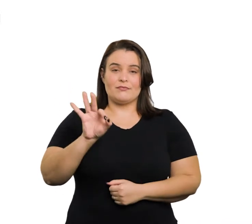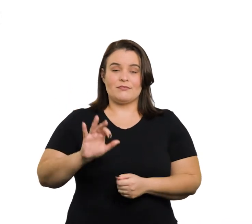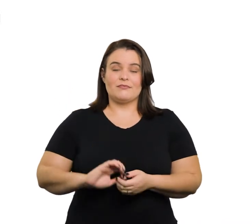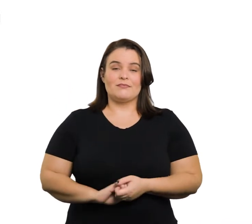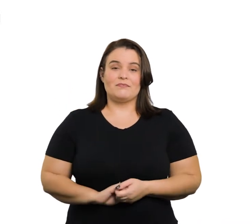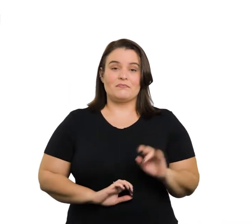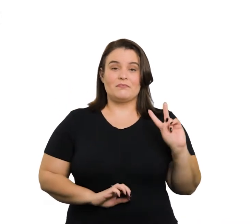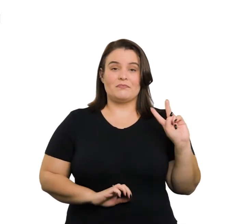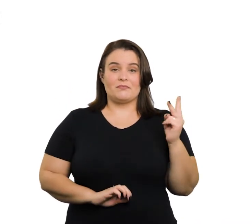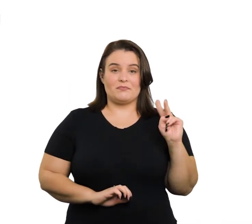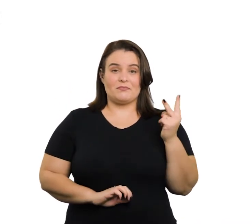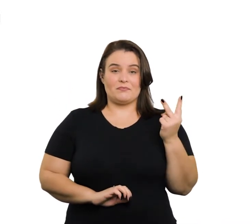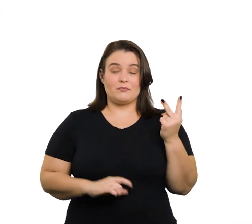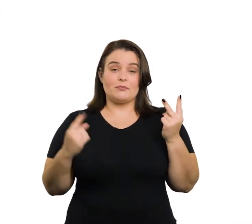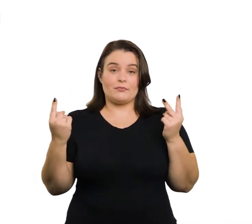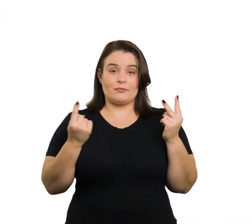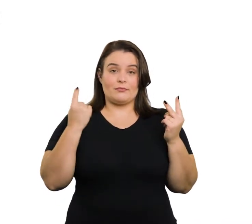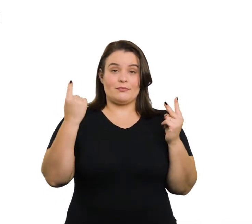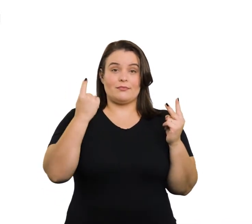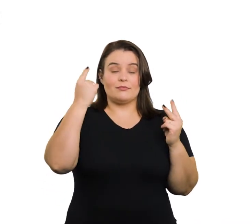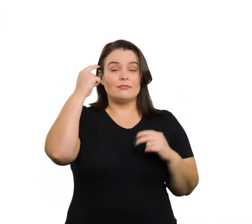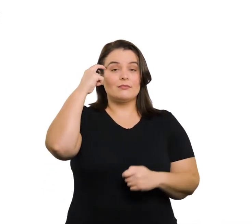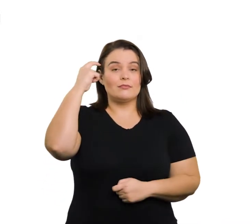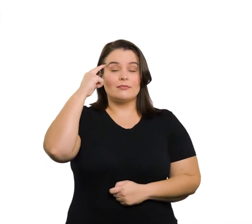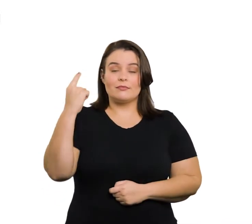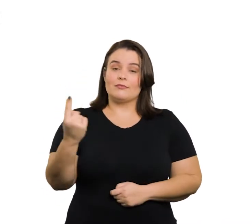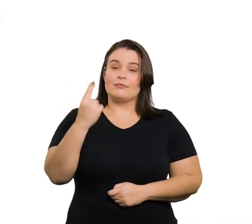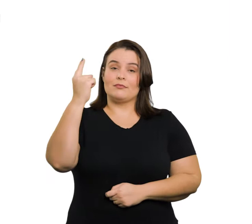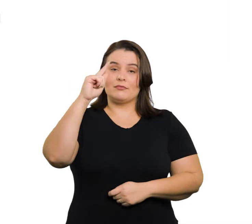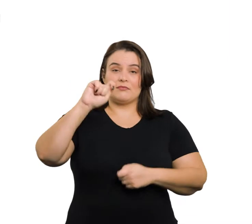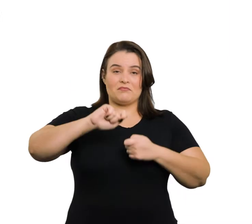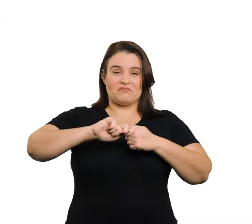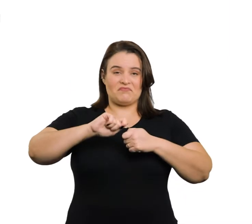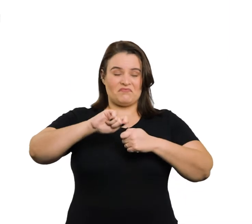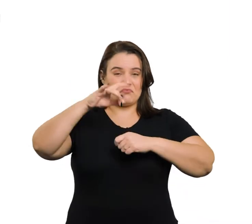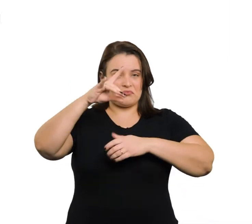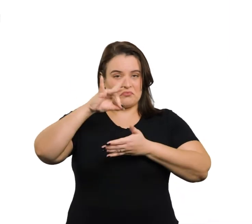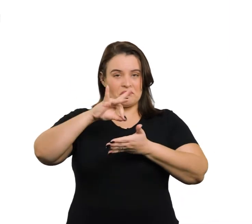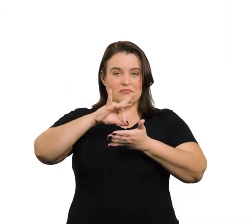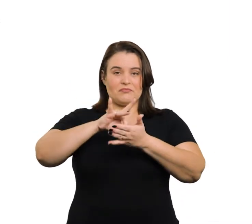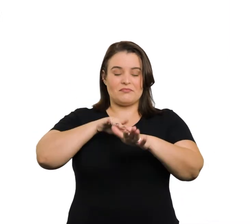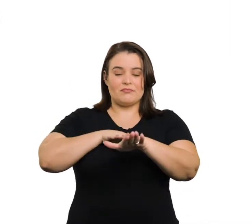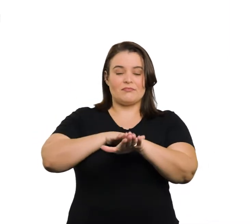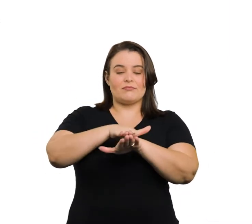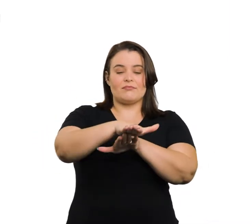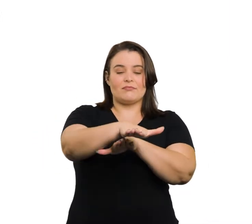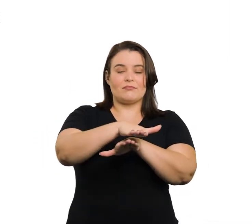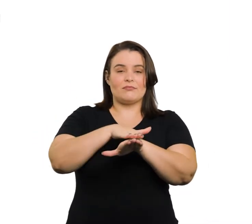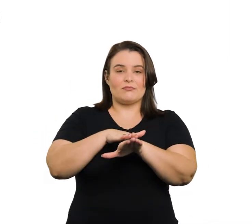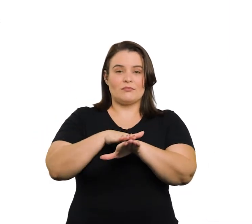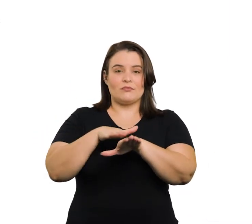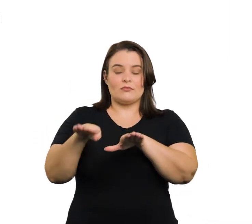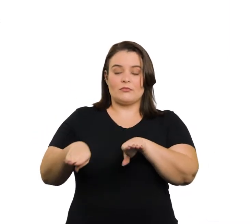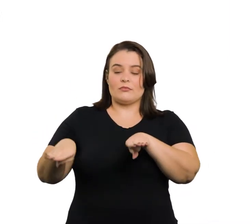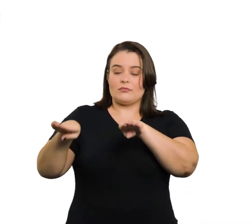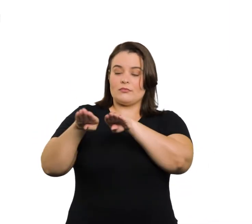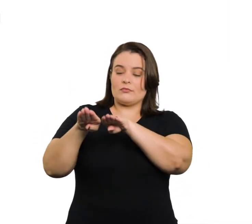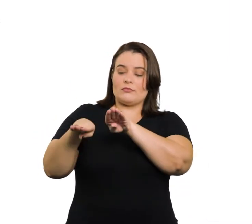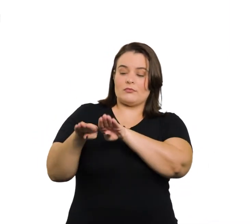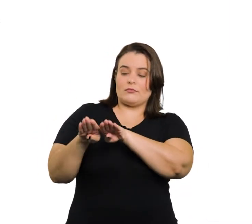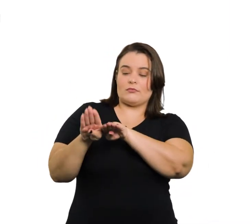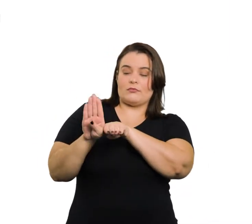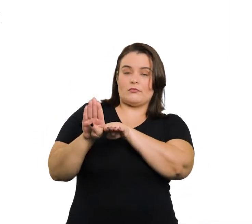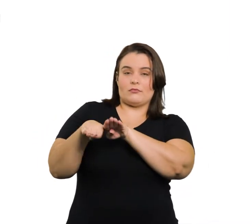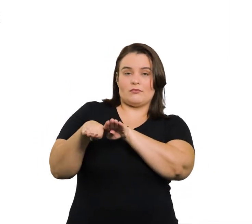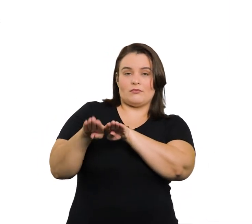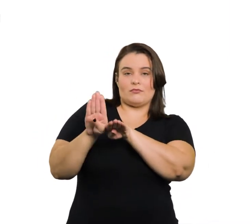H representa a altura a ser vencida considerando a altura real do passeio no ponto de concordância com a